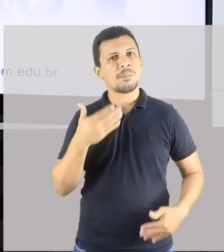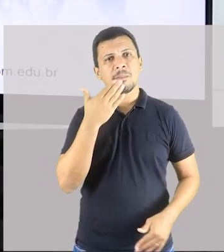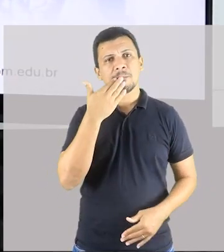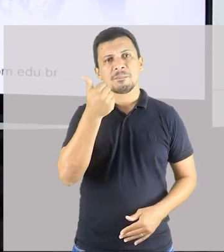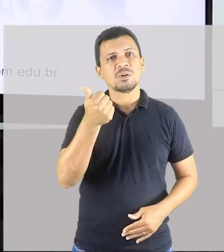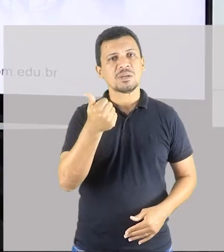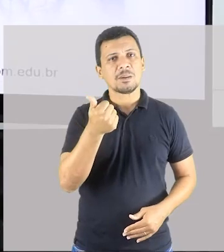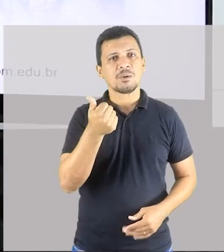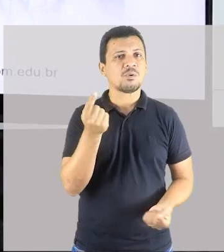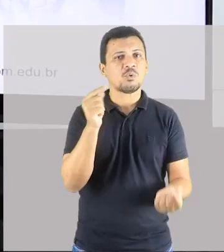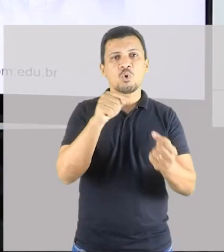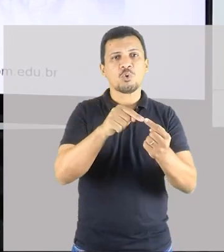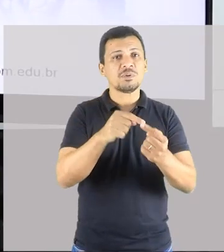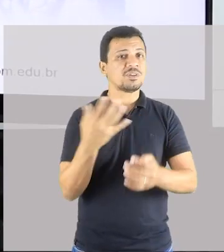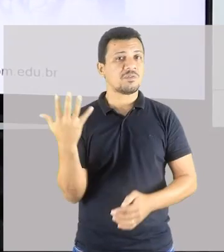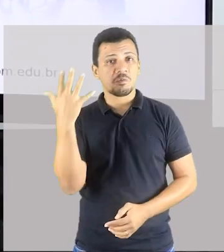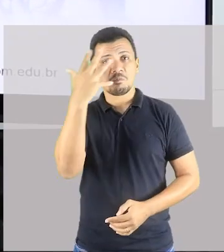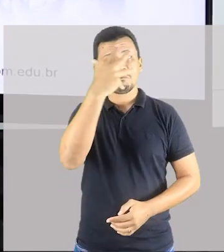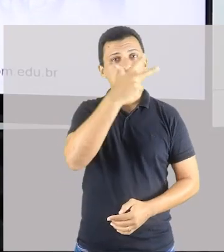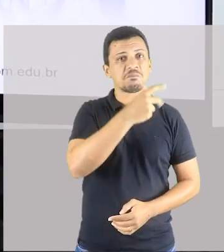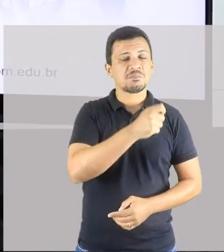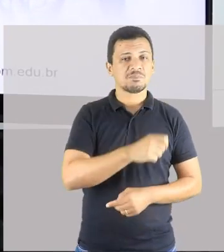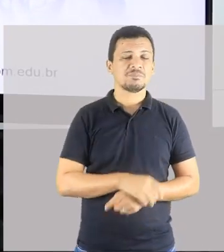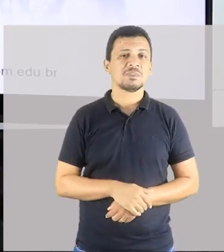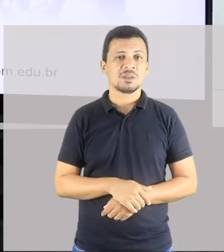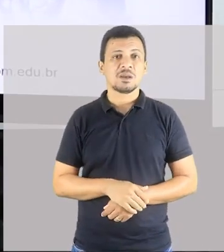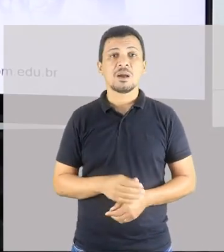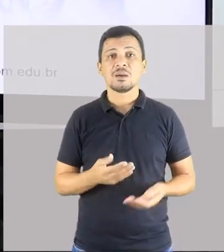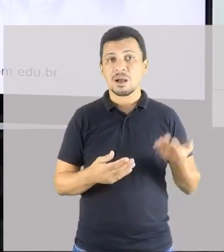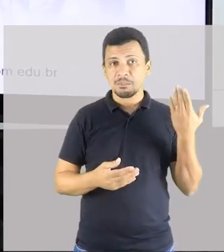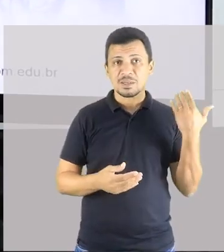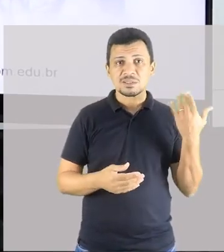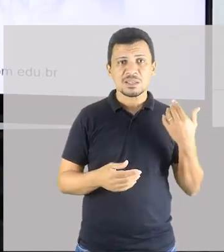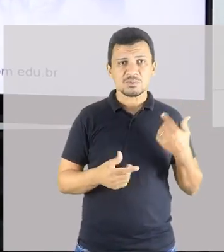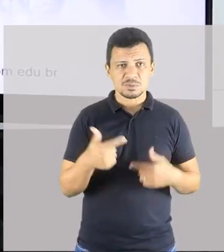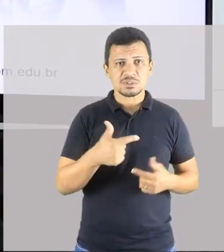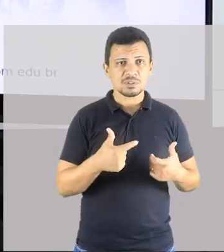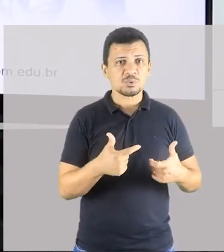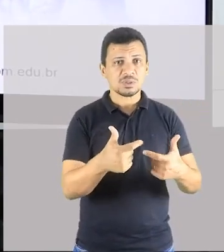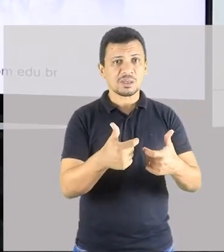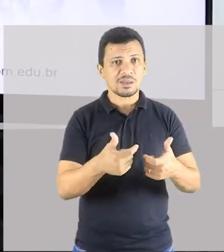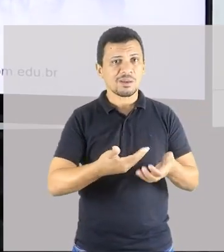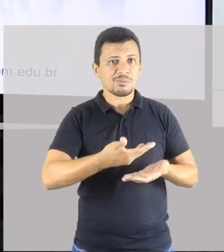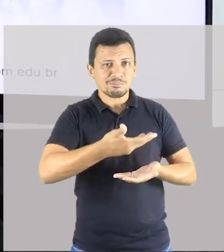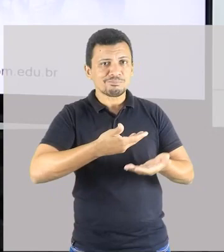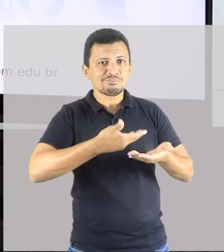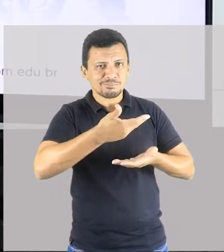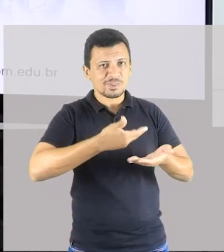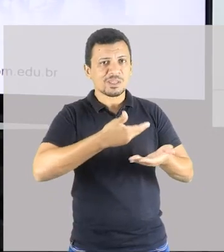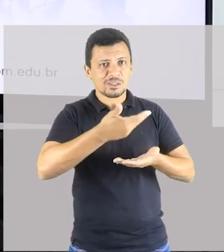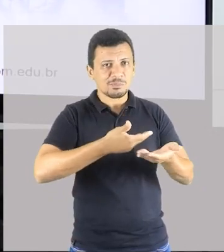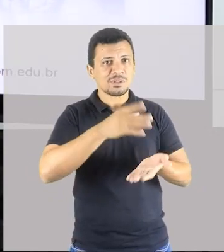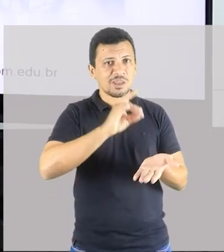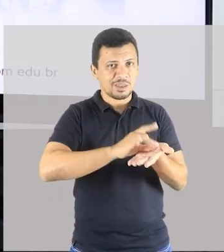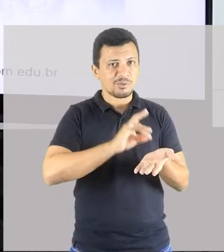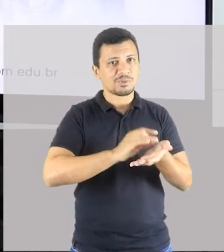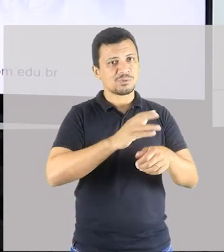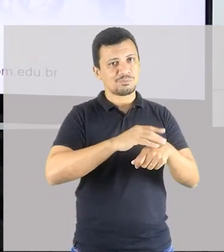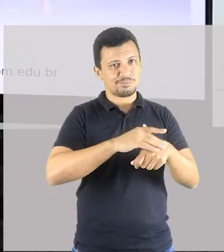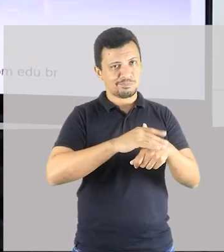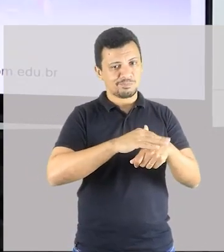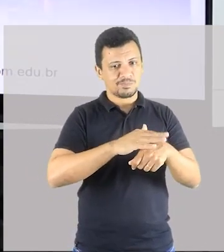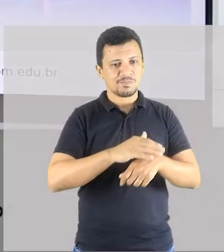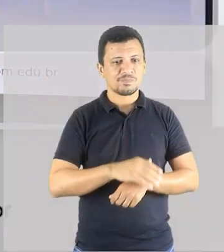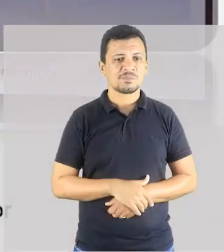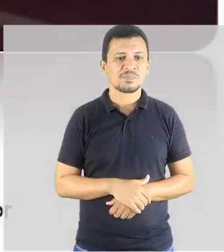de beleza, certo? Tinha muito mais a ver com o tratamento realmente de patologias, tá